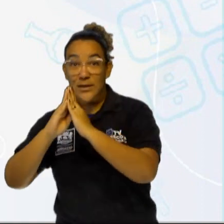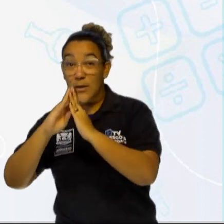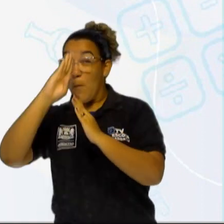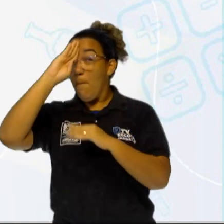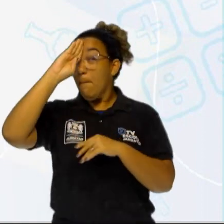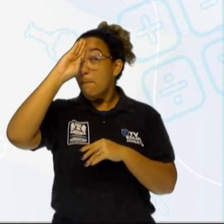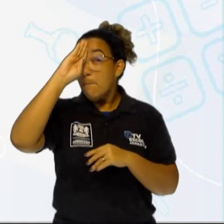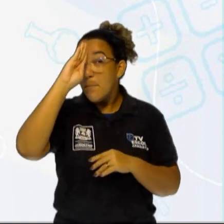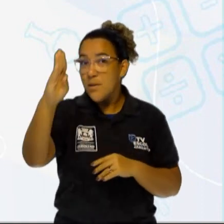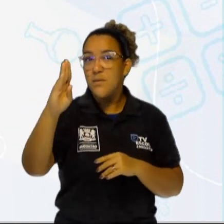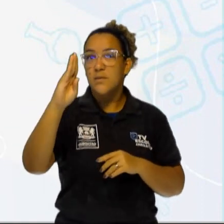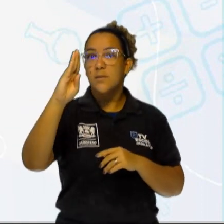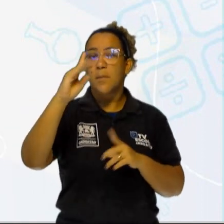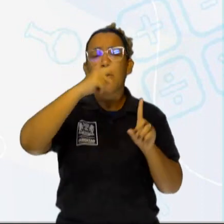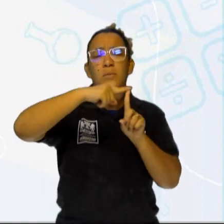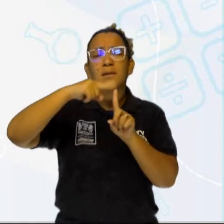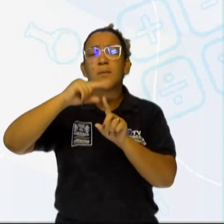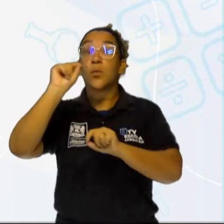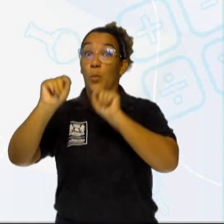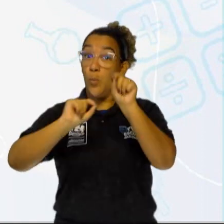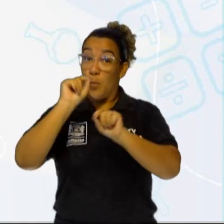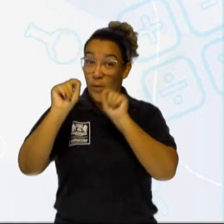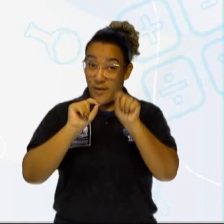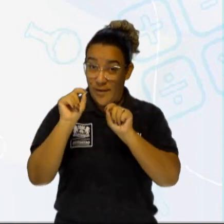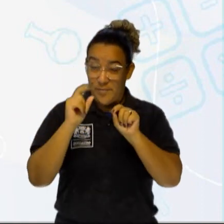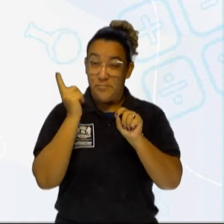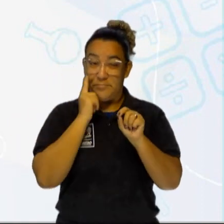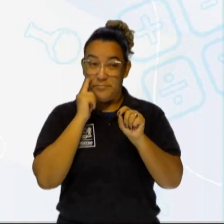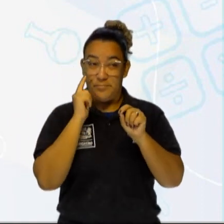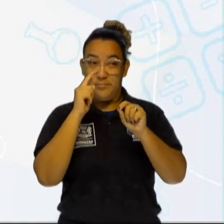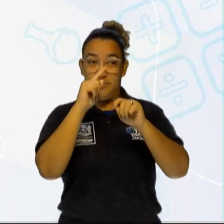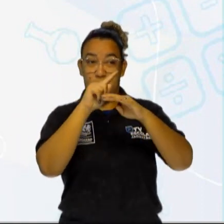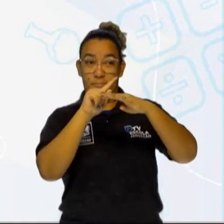sequências tipológicas, aí traz aí para a gente as proposições,